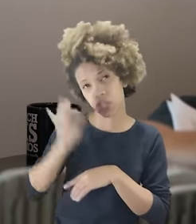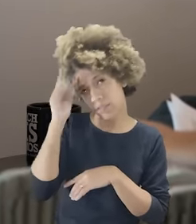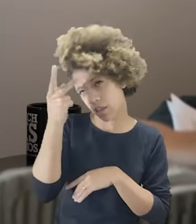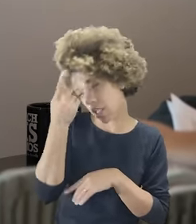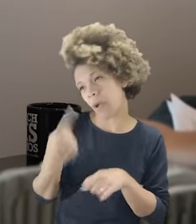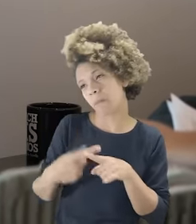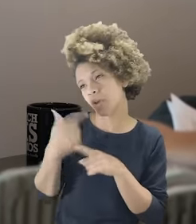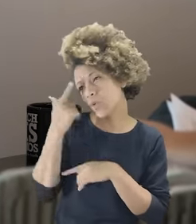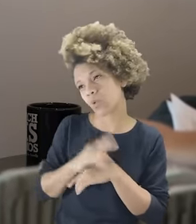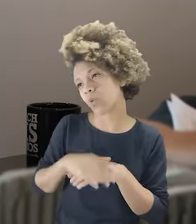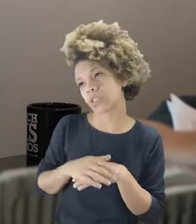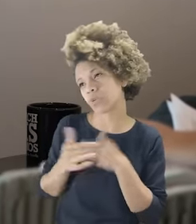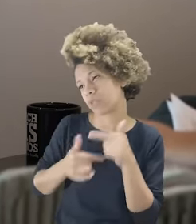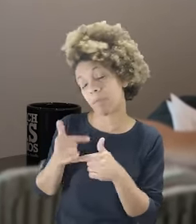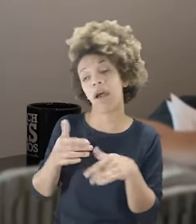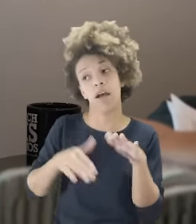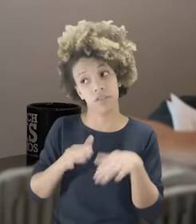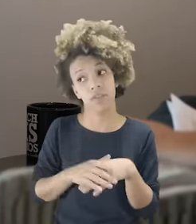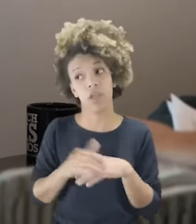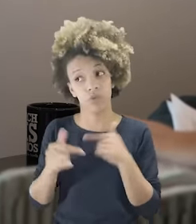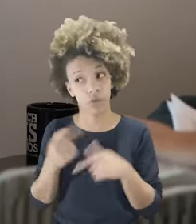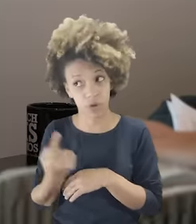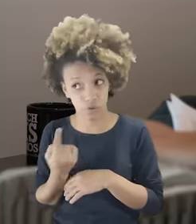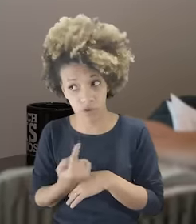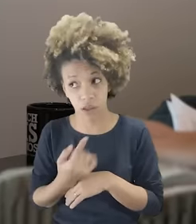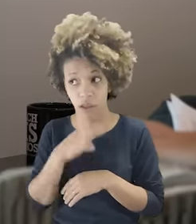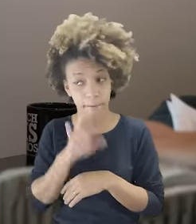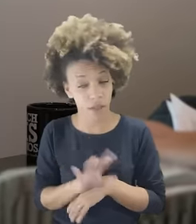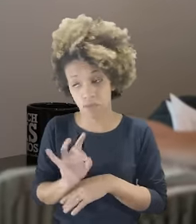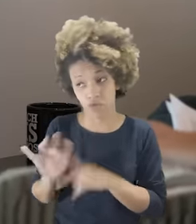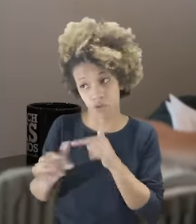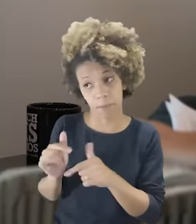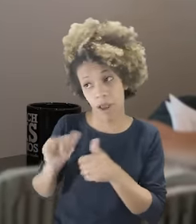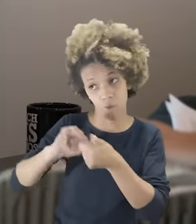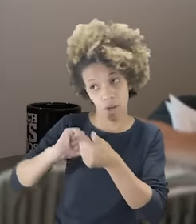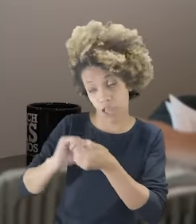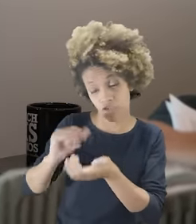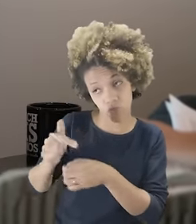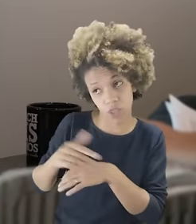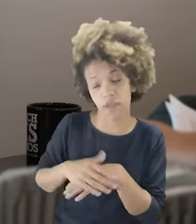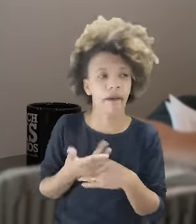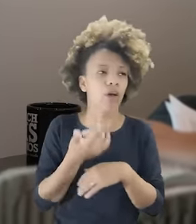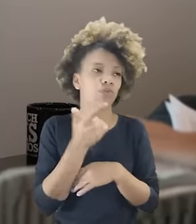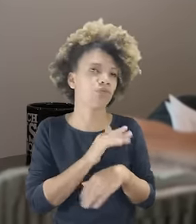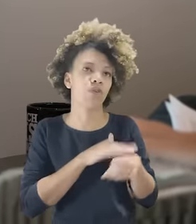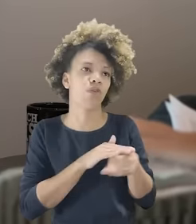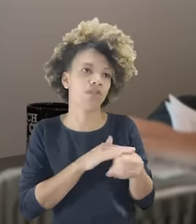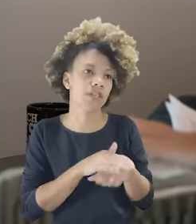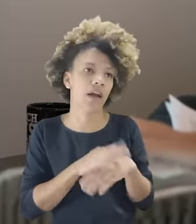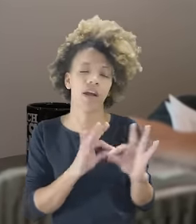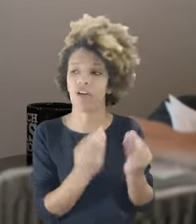que entender H porque eu não consigo me concentrar no teu trabalho às vezes teu trabalho só é péssimo ah eu não consigo conversar direito